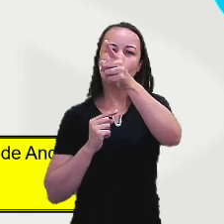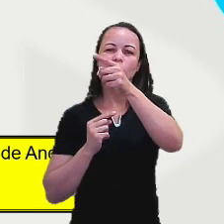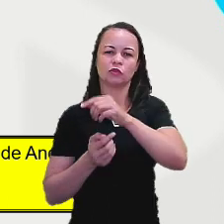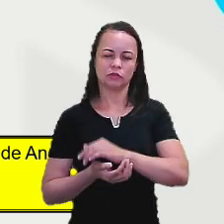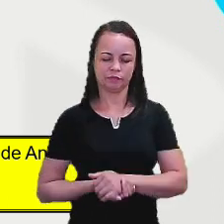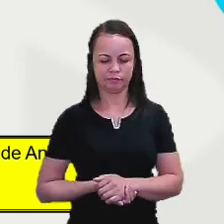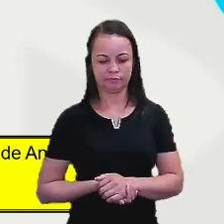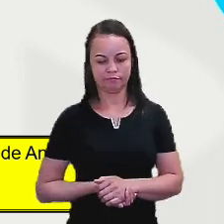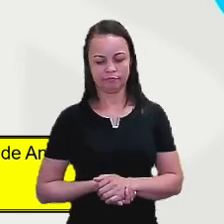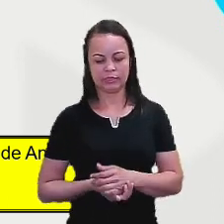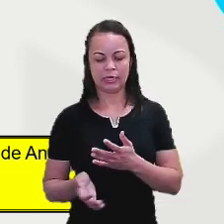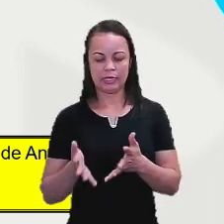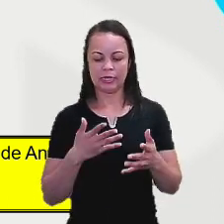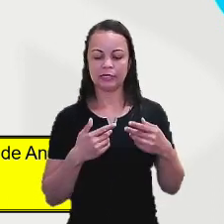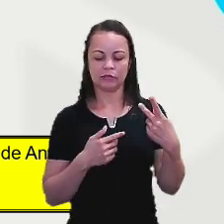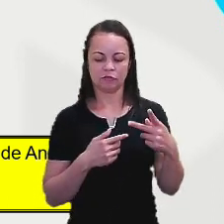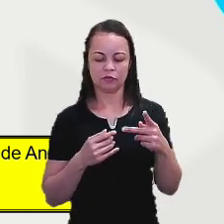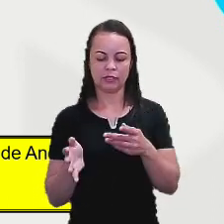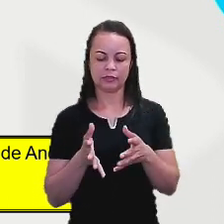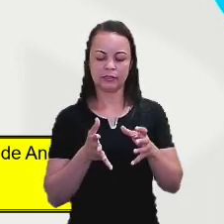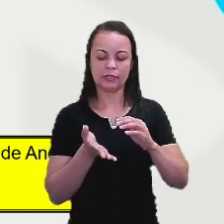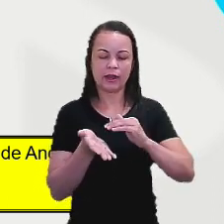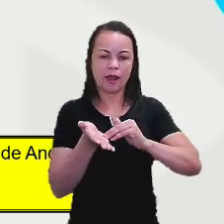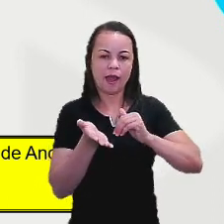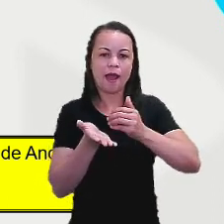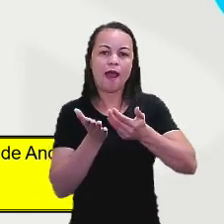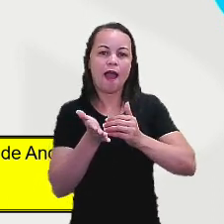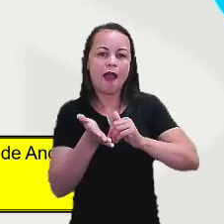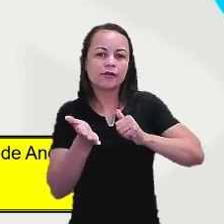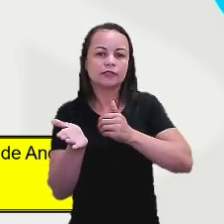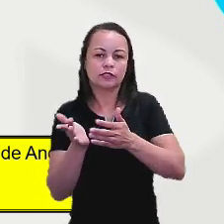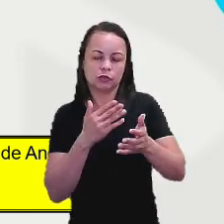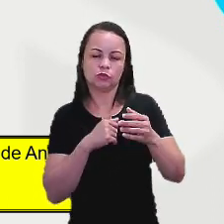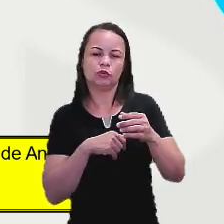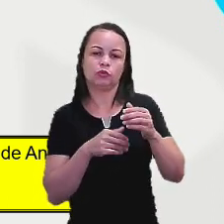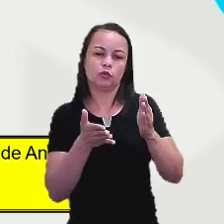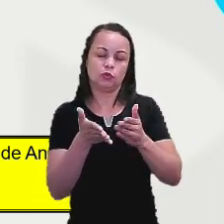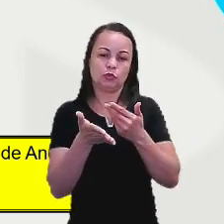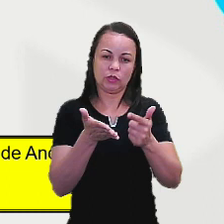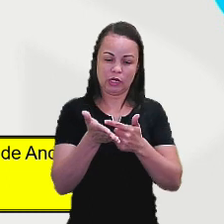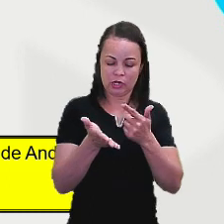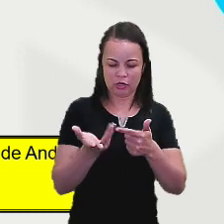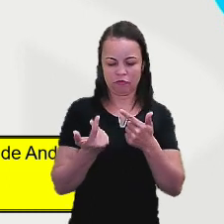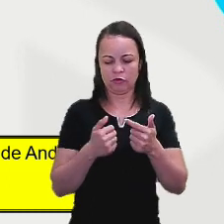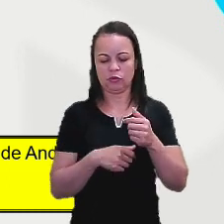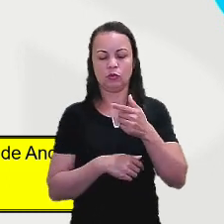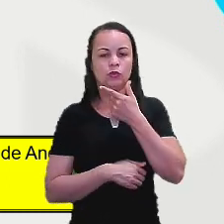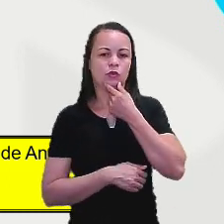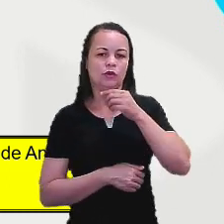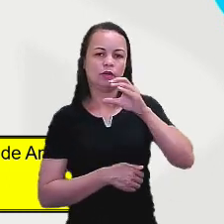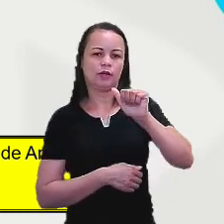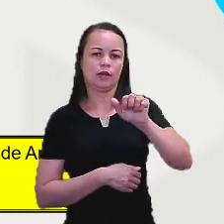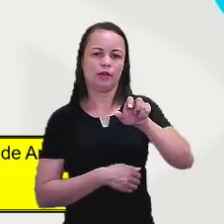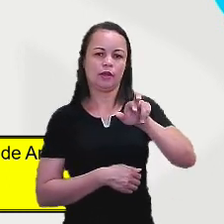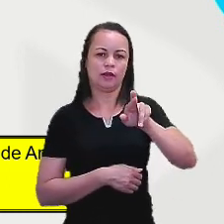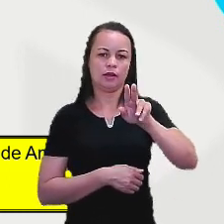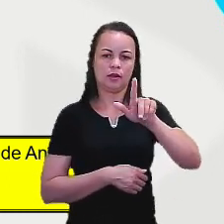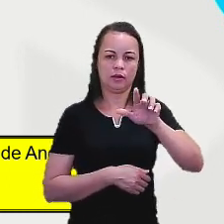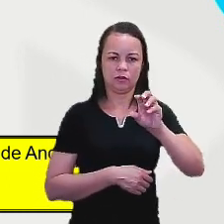Então, foi retirado do livro A Rosa do Povo, de Carlos Drummond de Andrade. E esse texto aí trata-se de uma